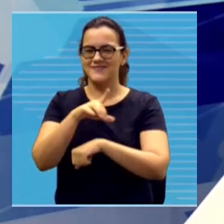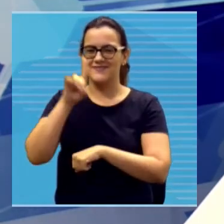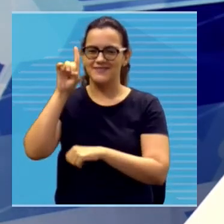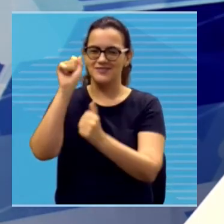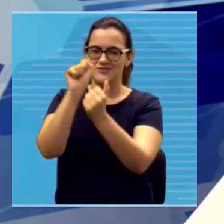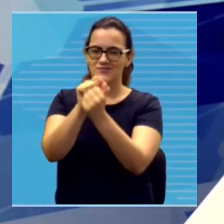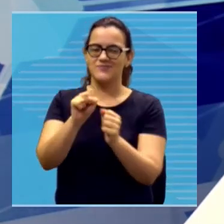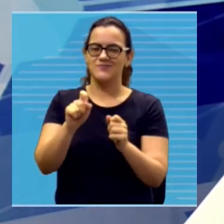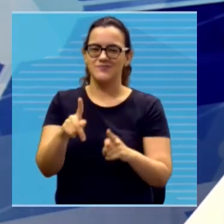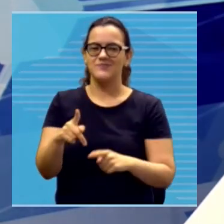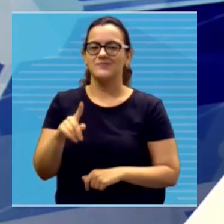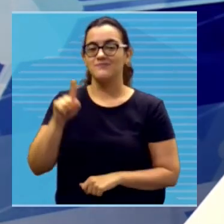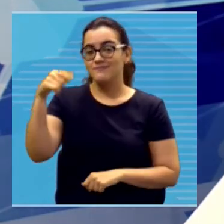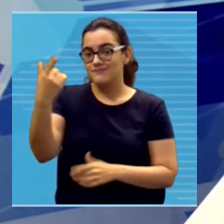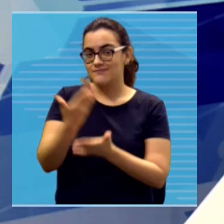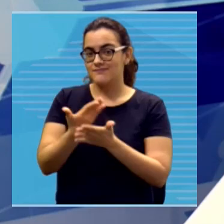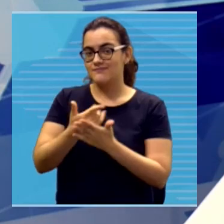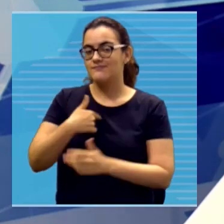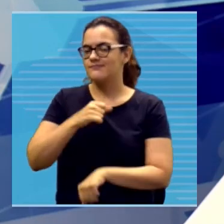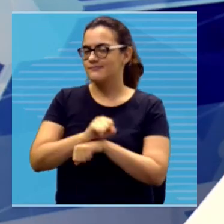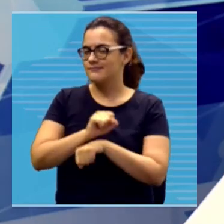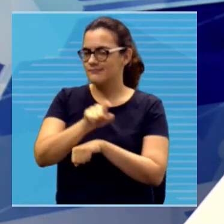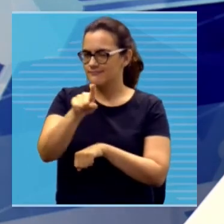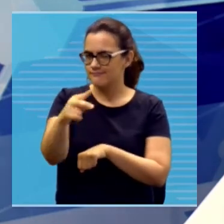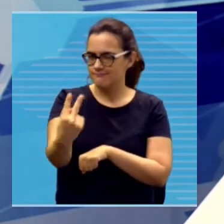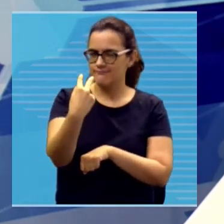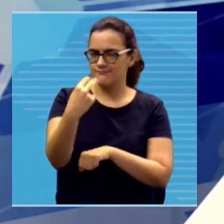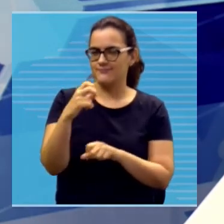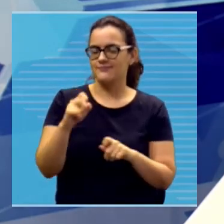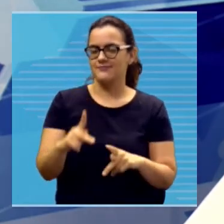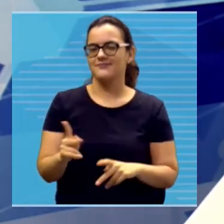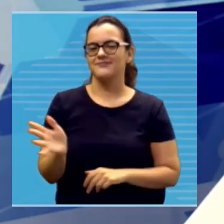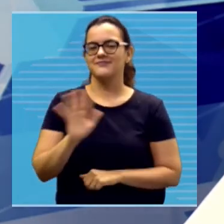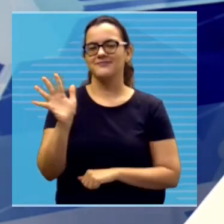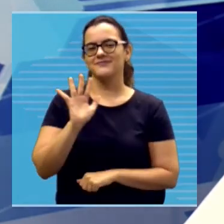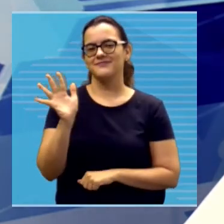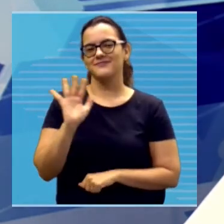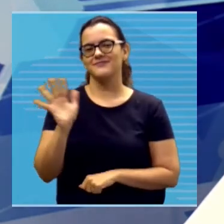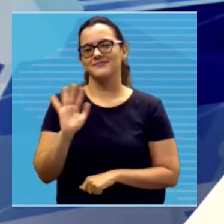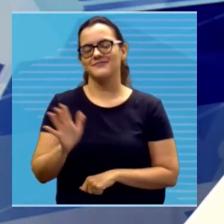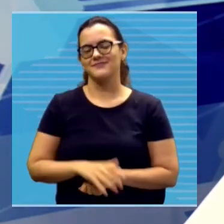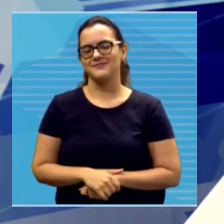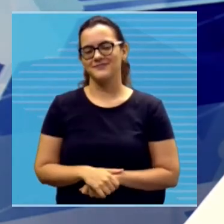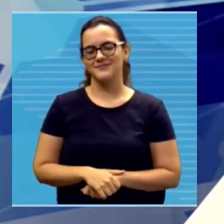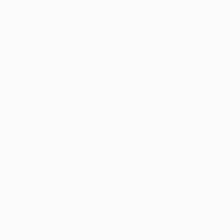tô te aguardando na nossa próxima aula um forte abraço e até lá Tchau galerinha